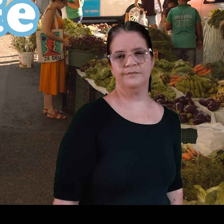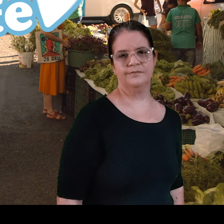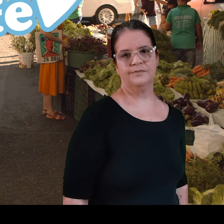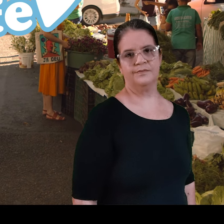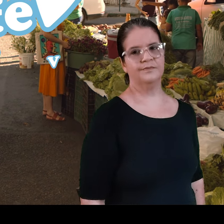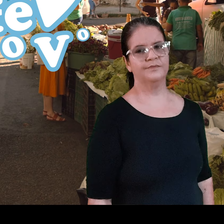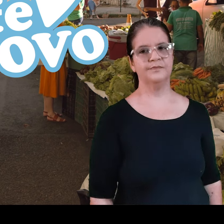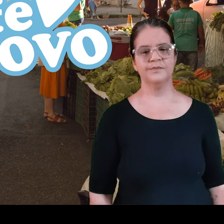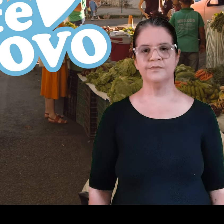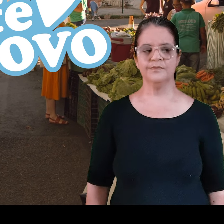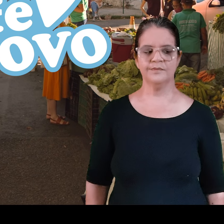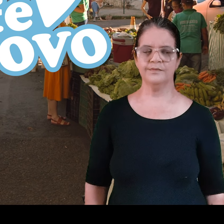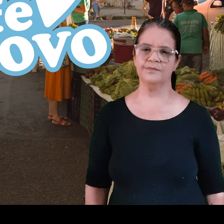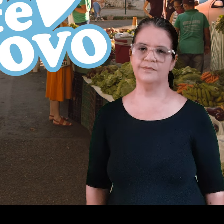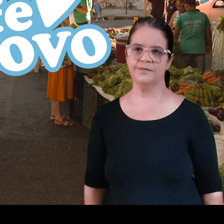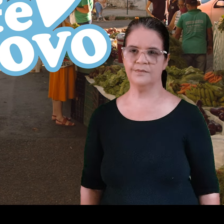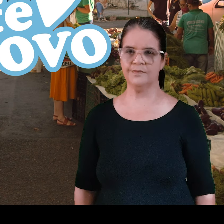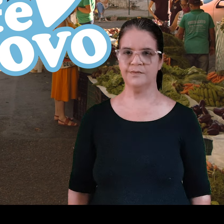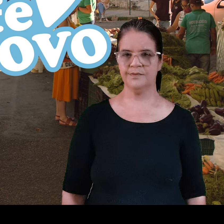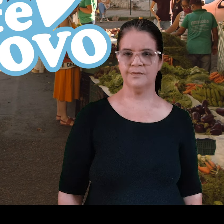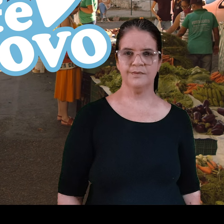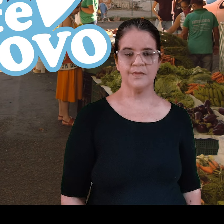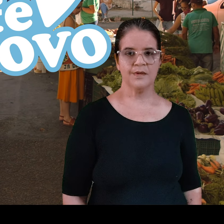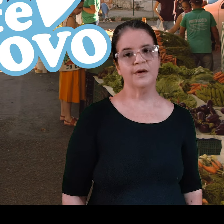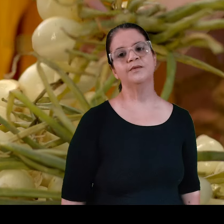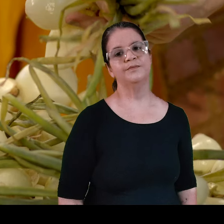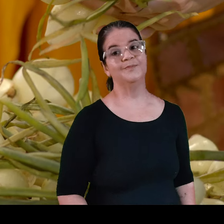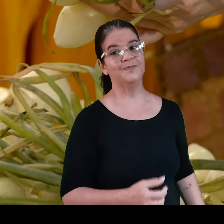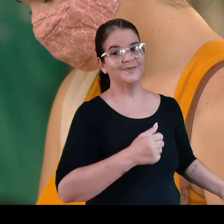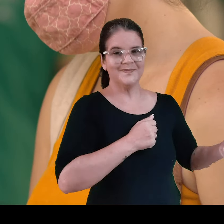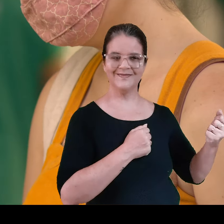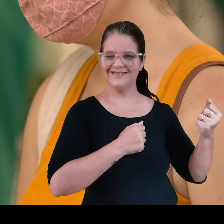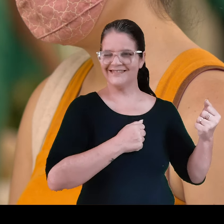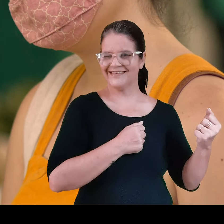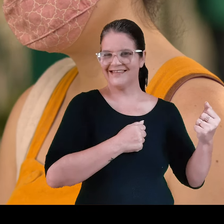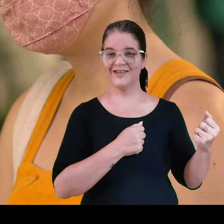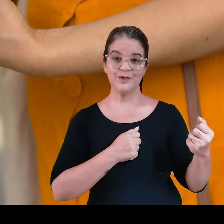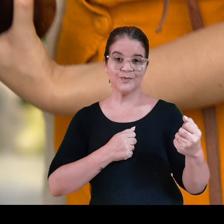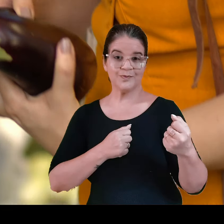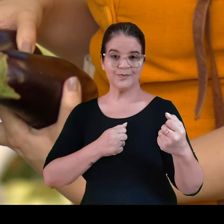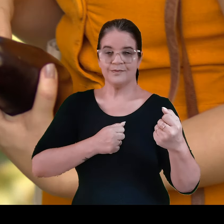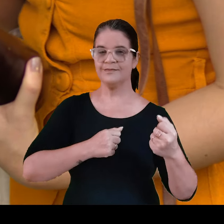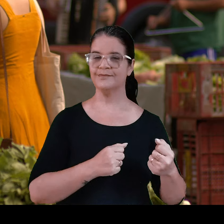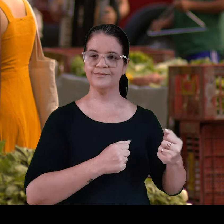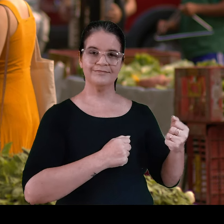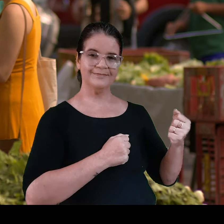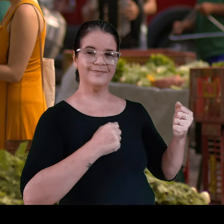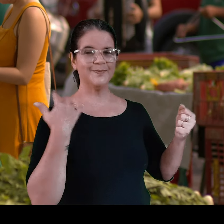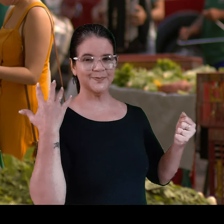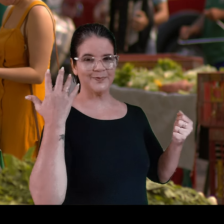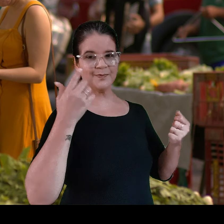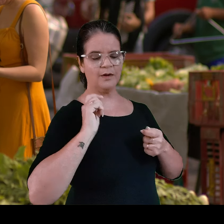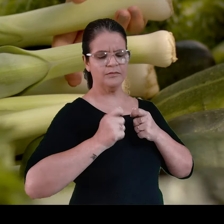brancas com fundo azul, Recife é um ovo. Em cima da palavra ovo, um ícone de mapa branco com bola amarela no meio. A Alice escolhe